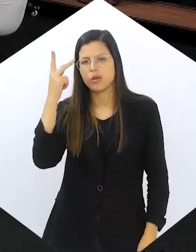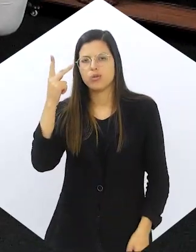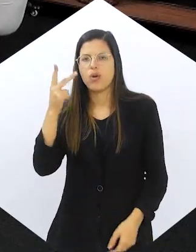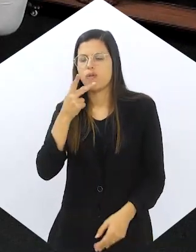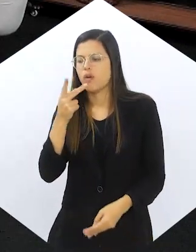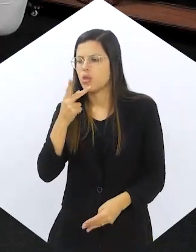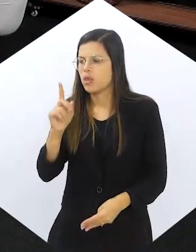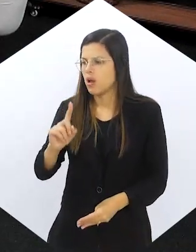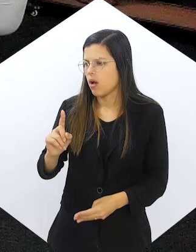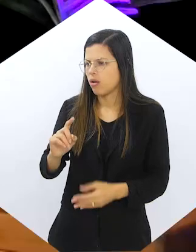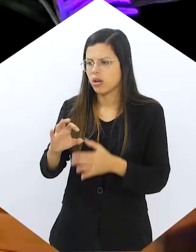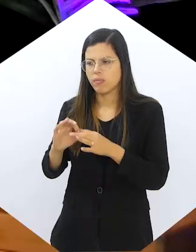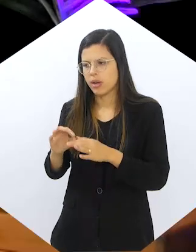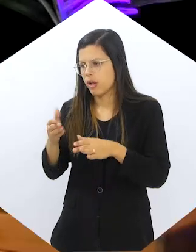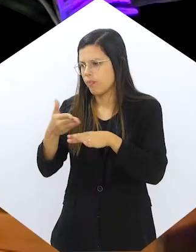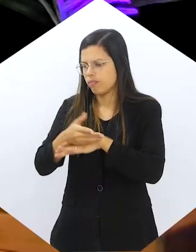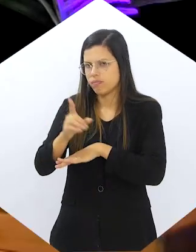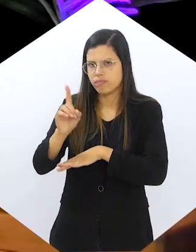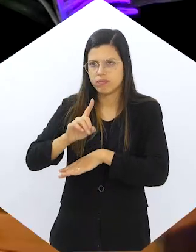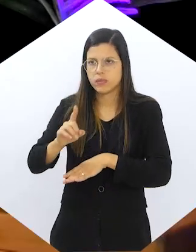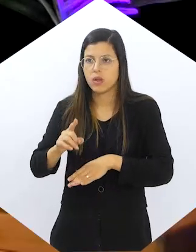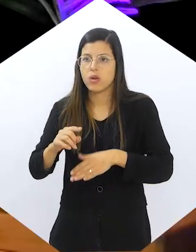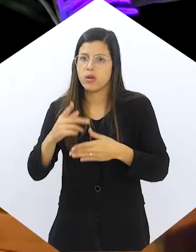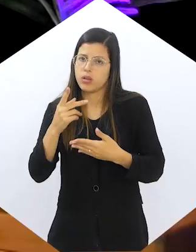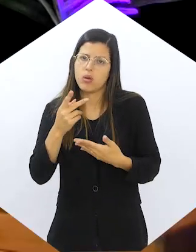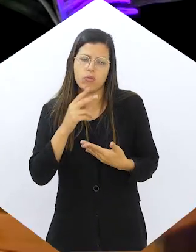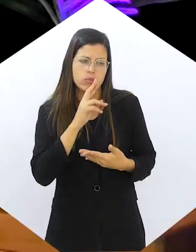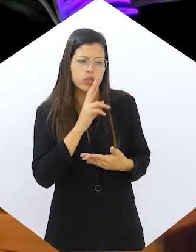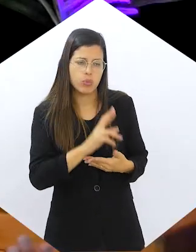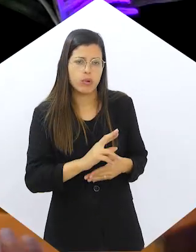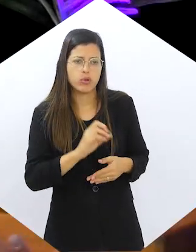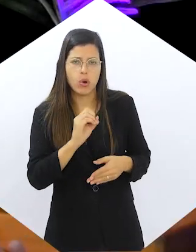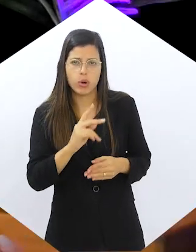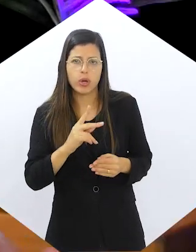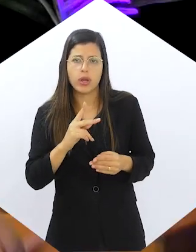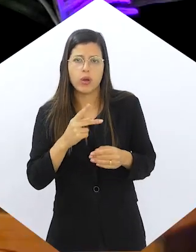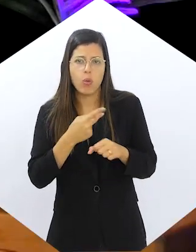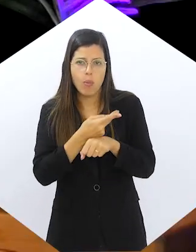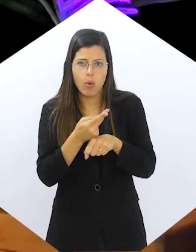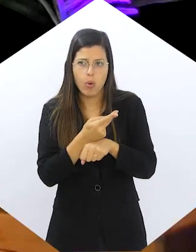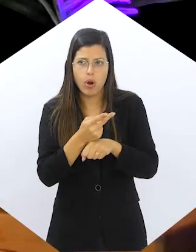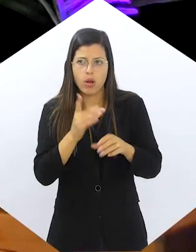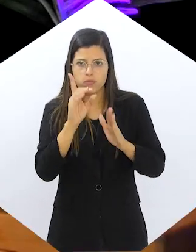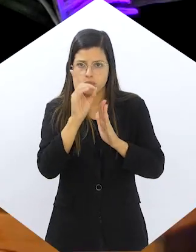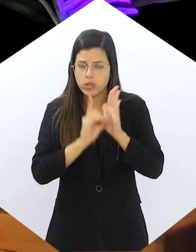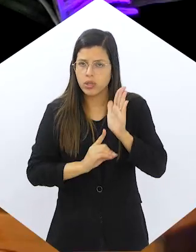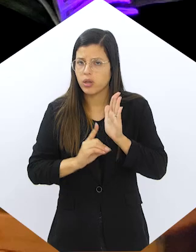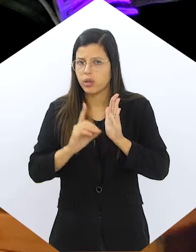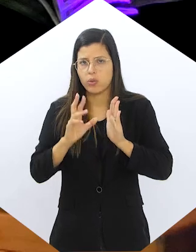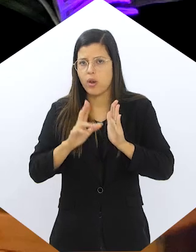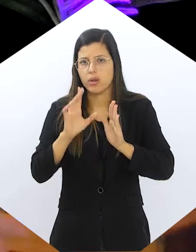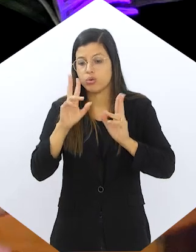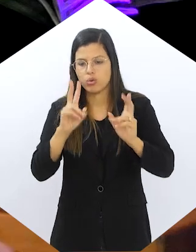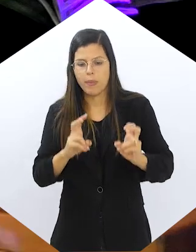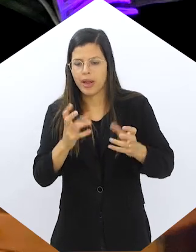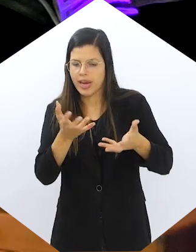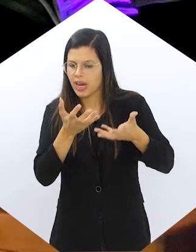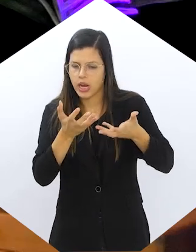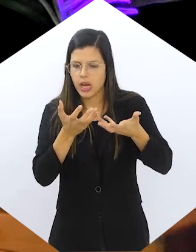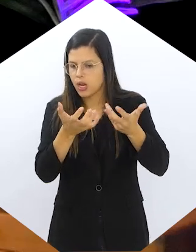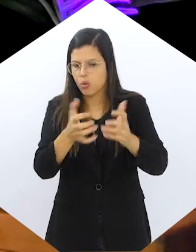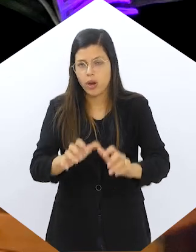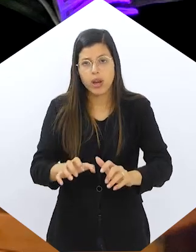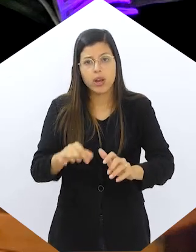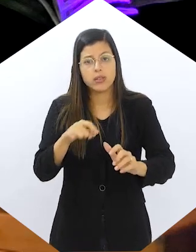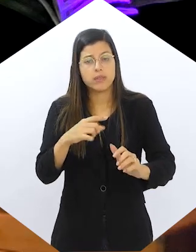não vou deixar entrar. Aí eu falei assim, bom, então eu vou buscar meus direitos, porque não é uma questão de você querer ou não querer. Existe uma